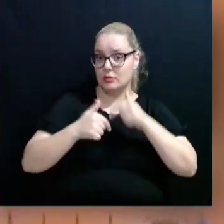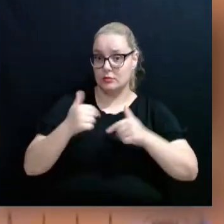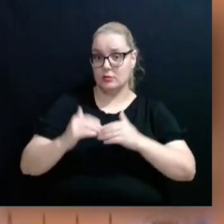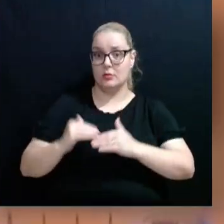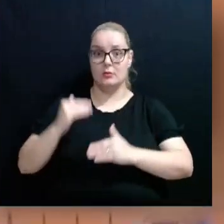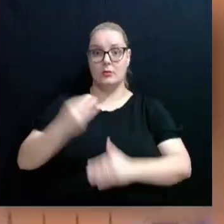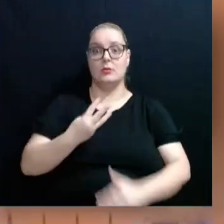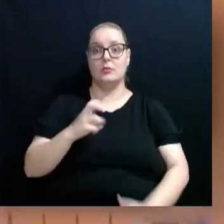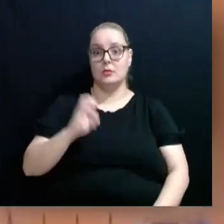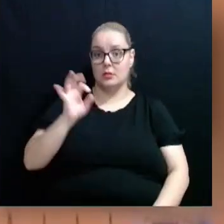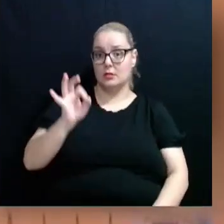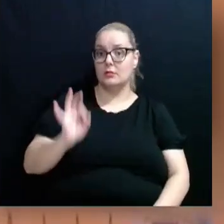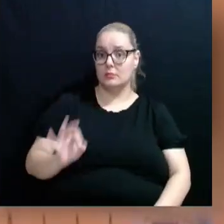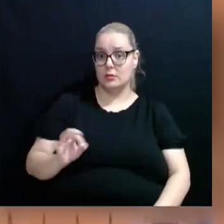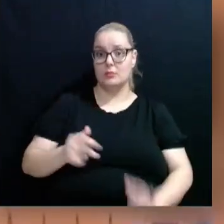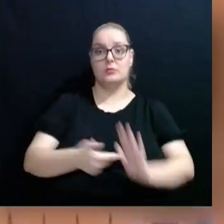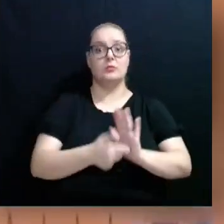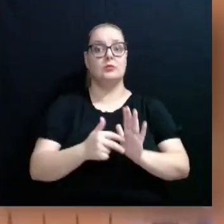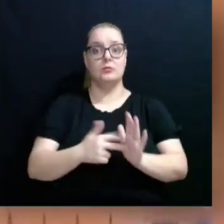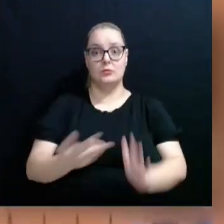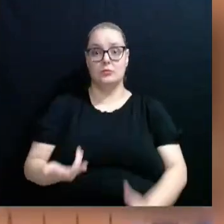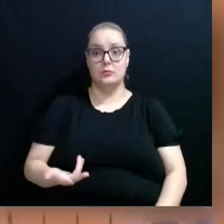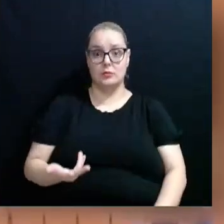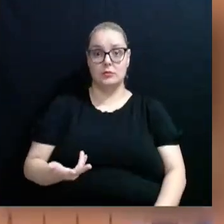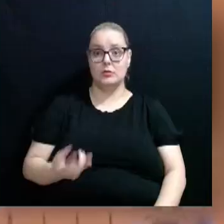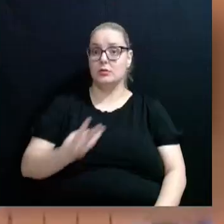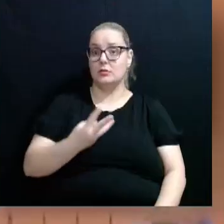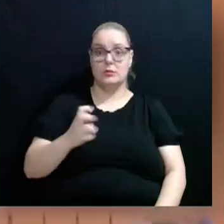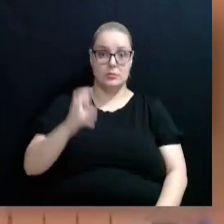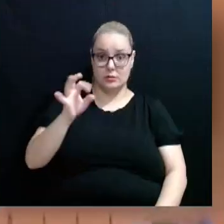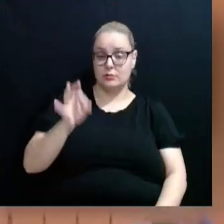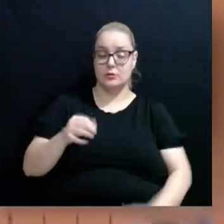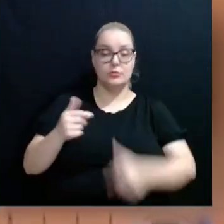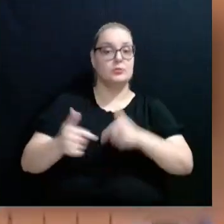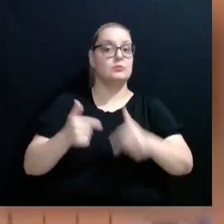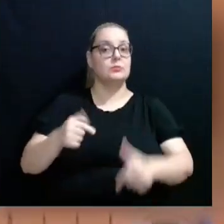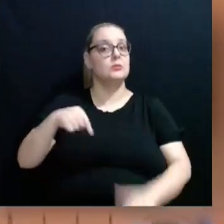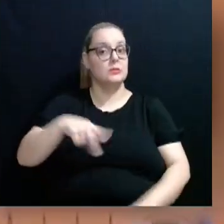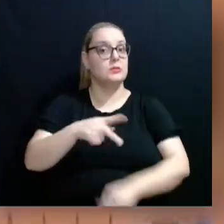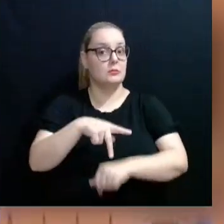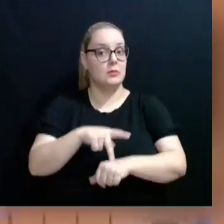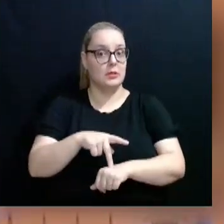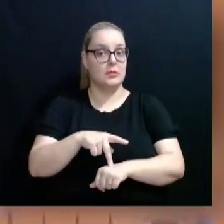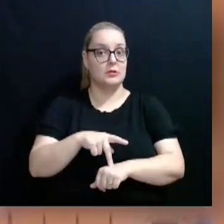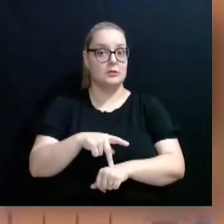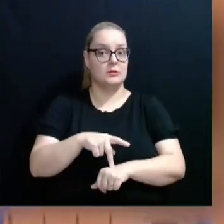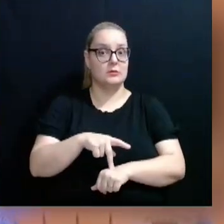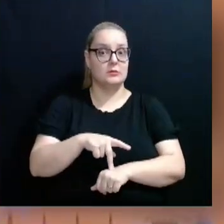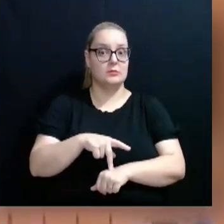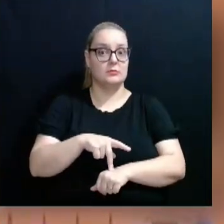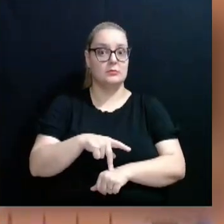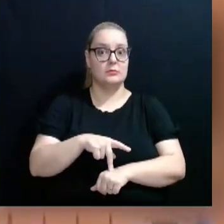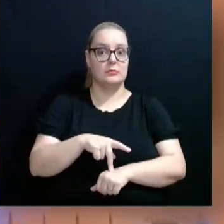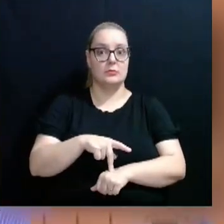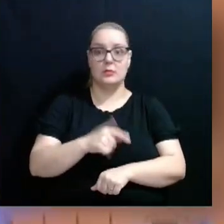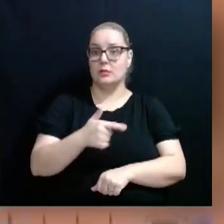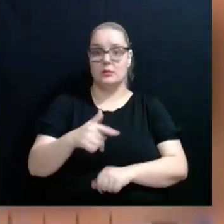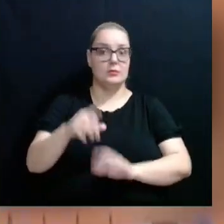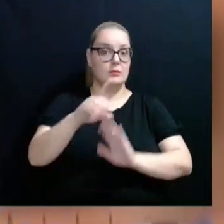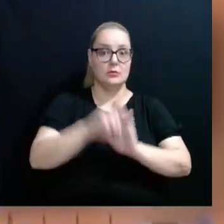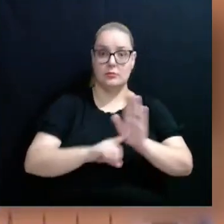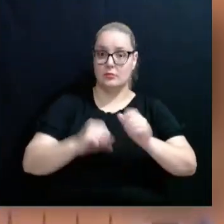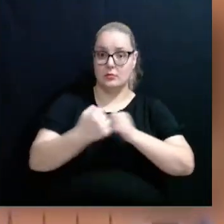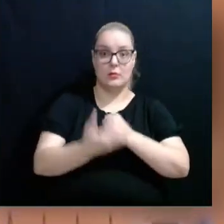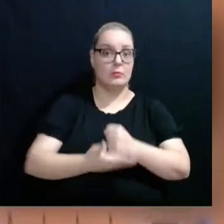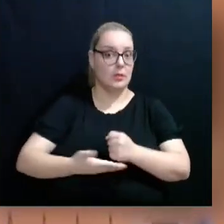o que significa que pelo menos 35% dos trabalhadores desse país está desprovido de direitos protetivos básicos. Então, a